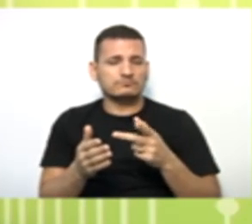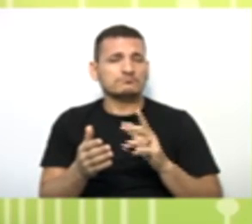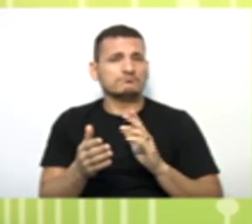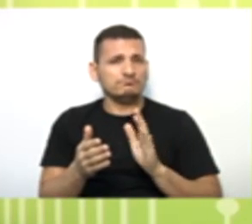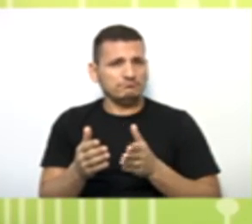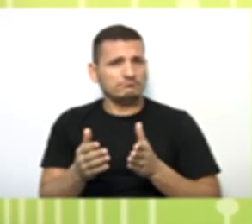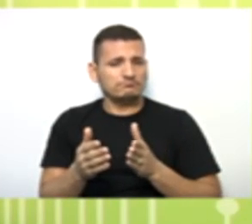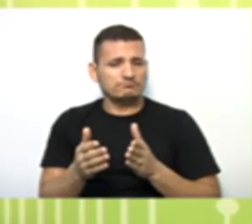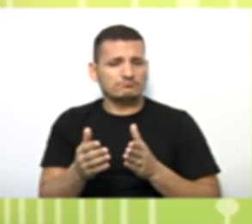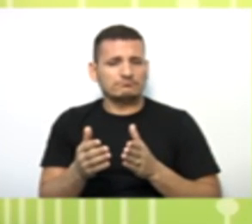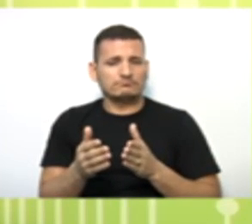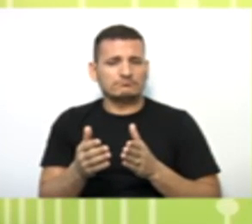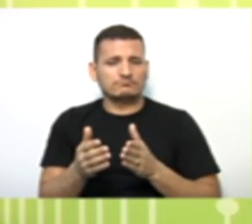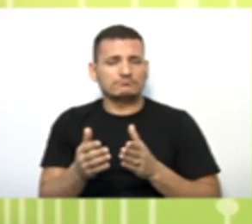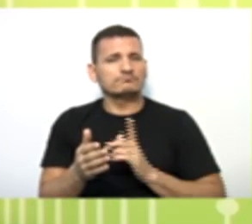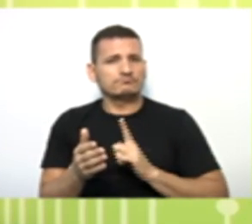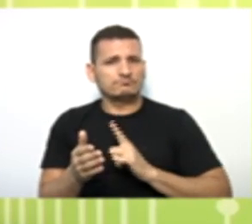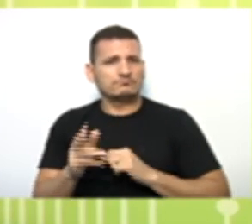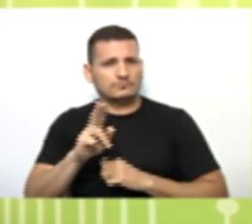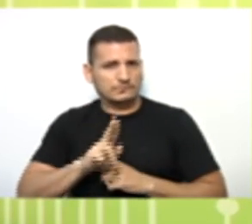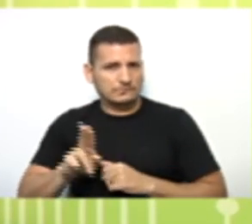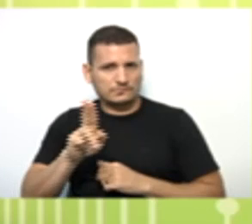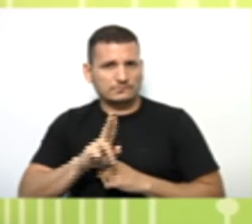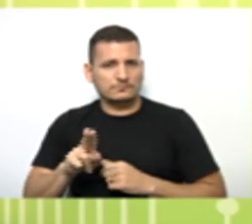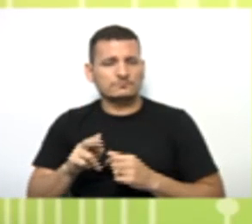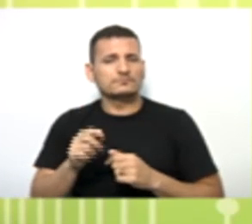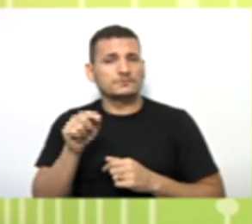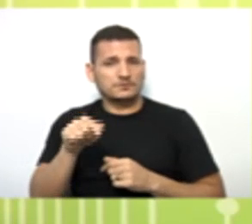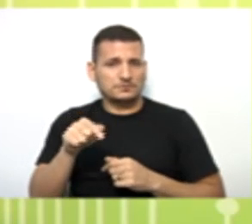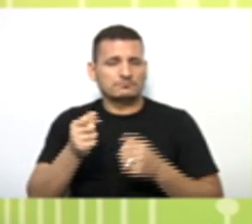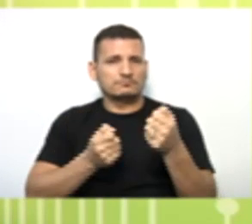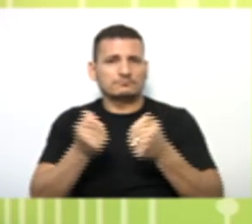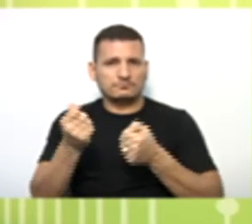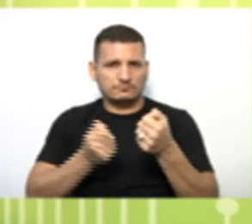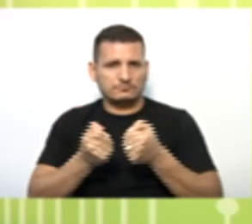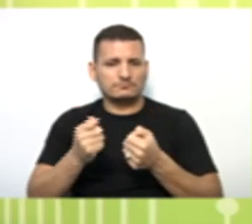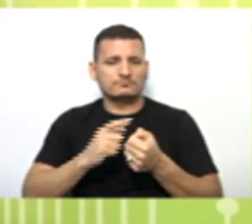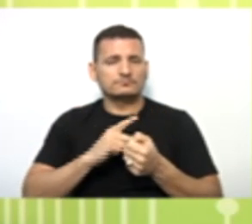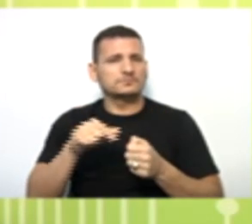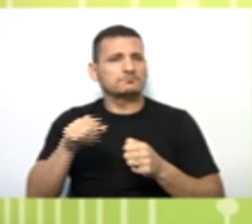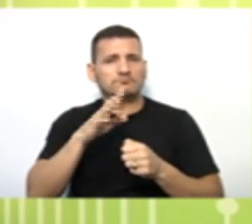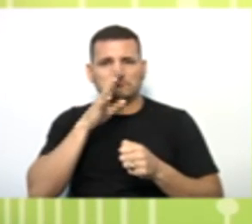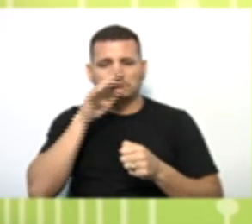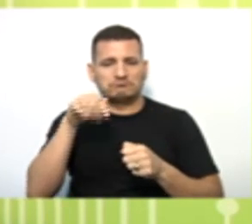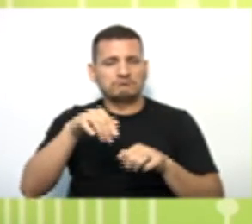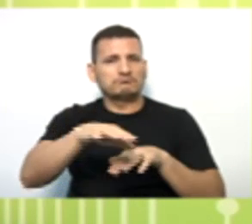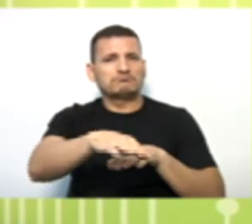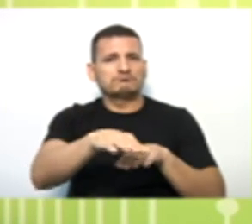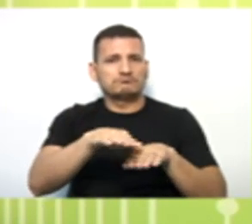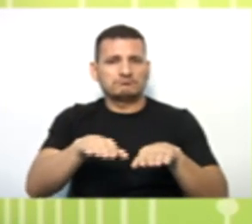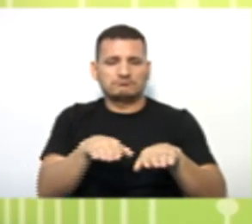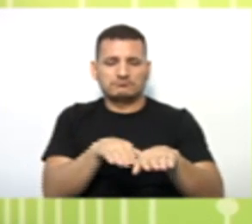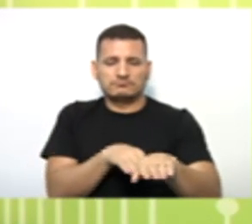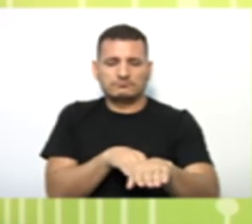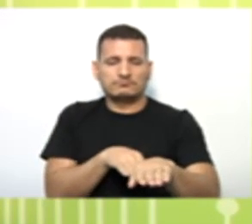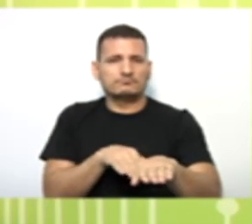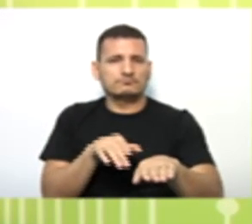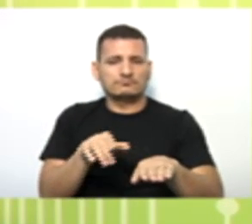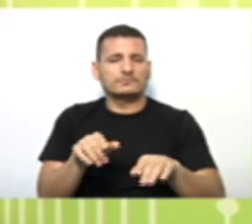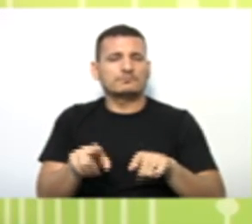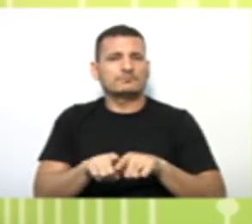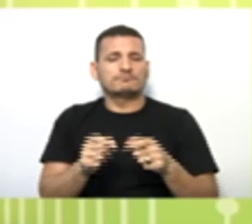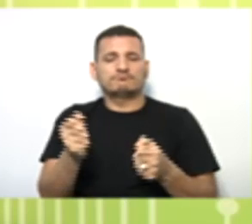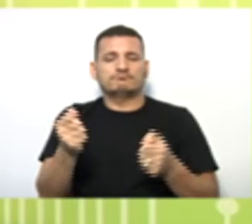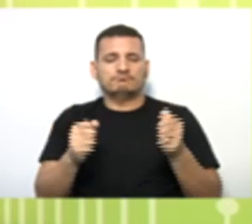já está sendo muito utilizado esse tipo de veículo, tá? Que estacionam sozinhos, que já consegue dirigir para você